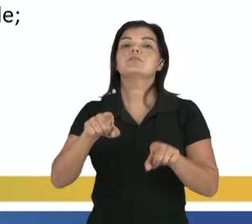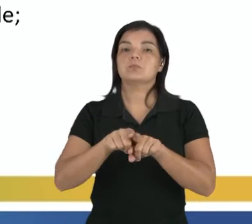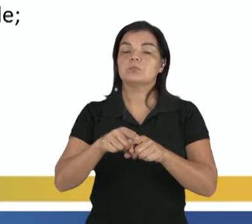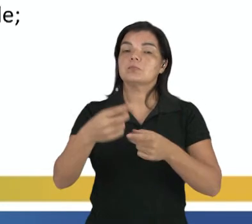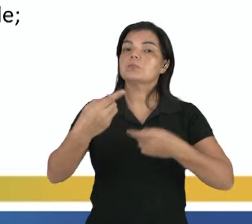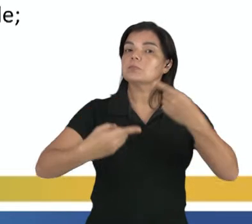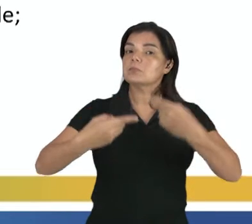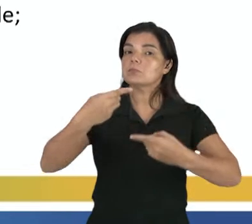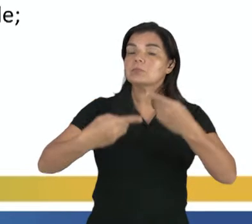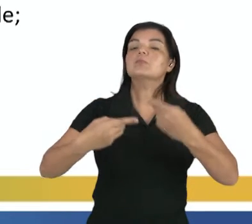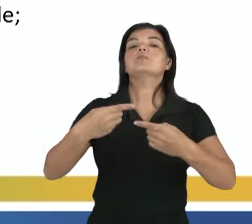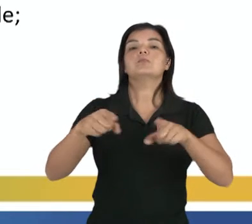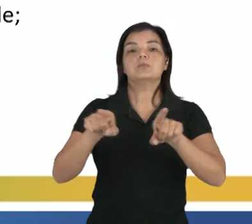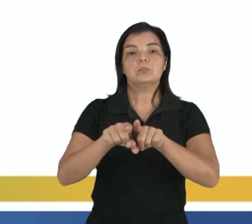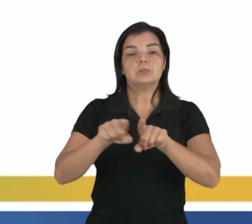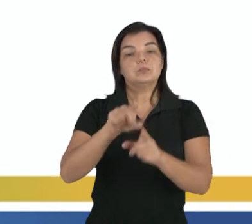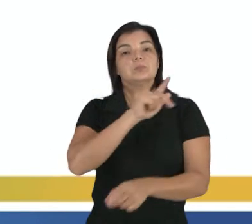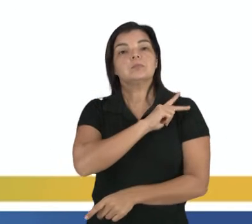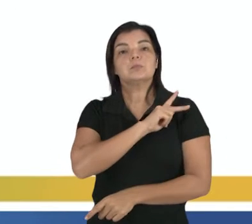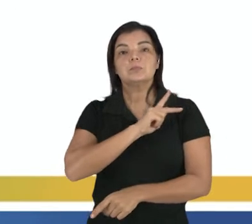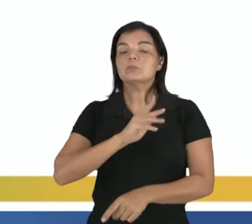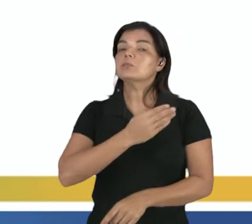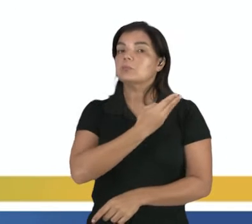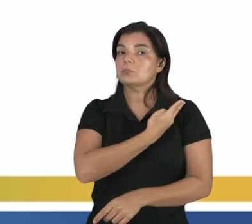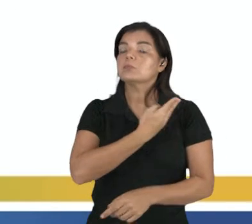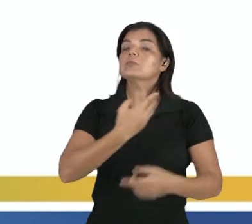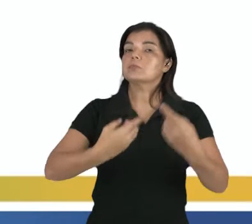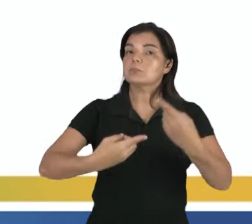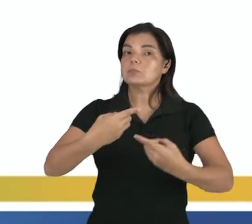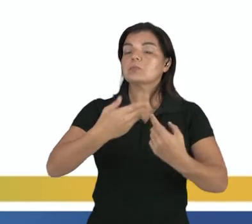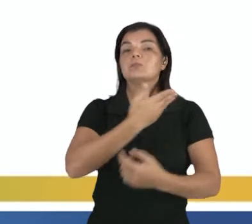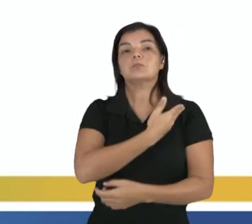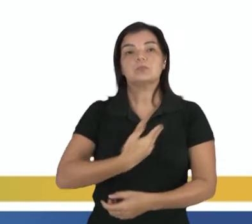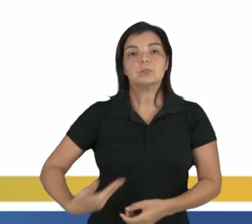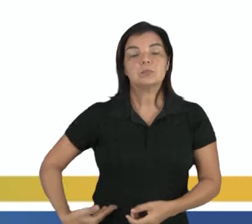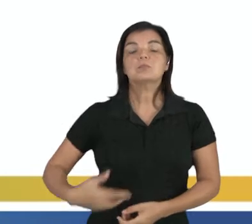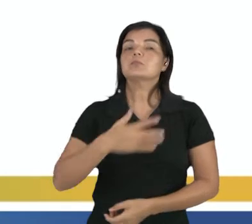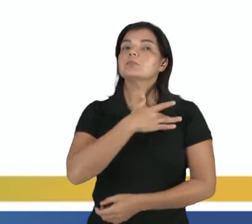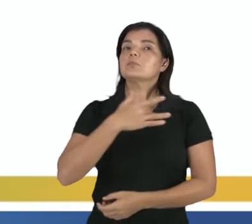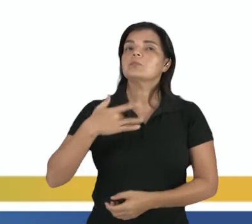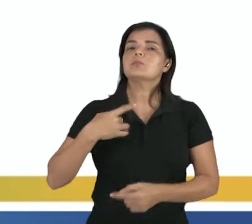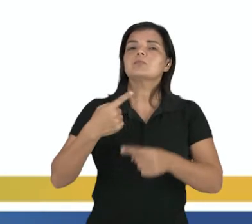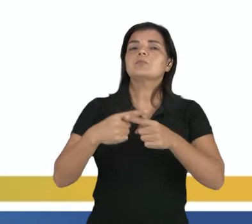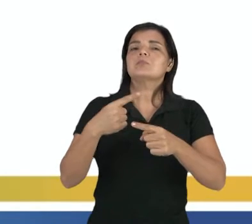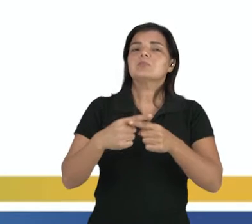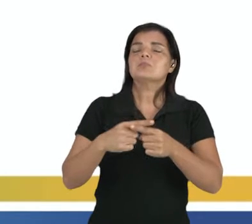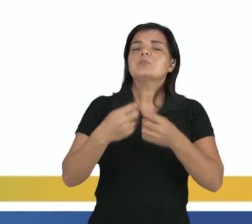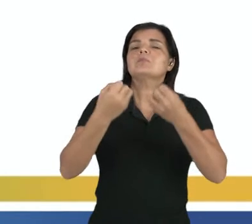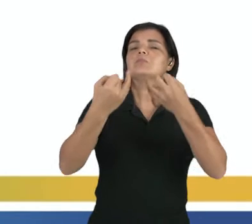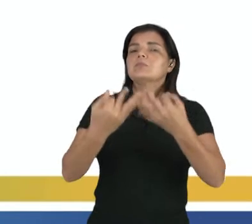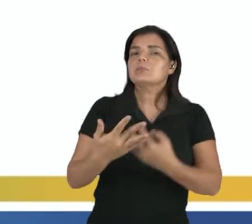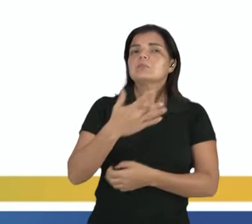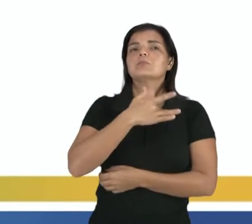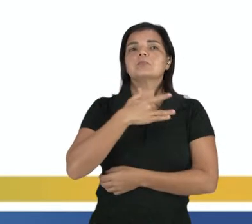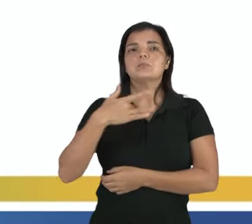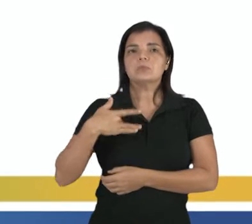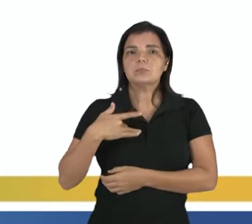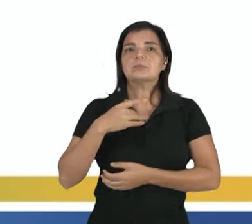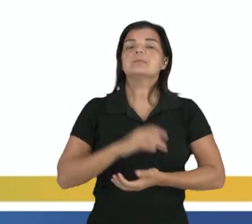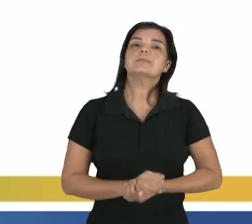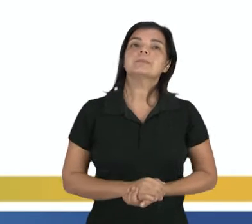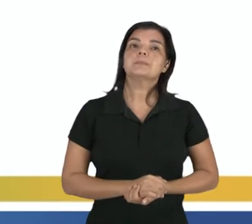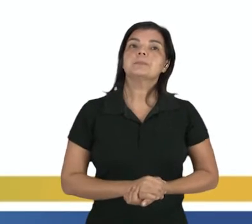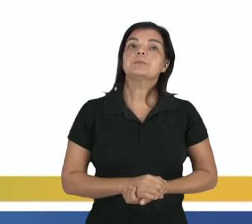políticas públicas voltadas à saúde. Bom, então, a saúde, por que eu estou falando da saúde? Aqui